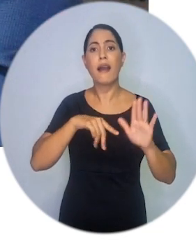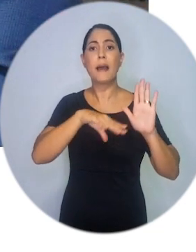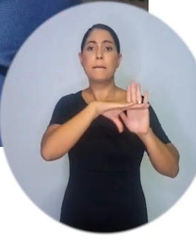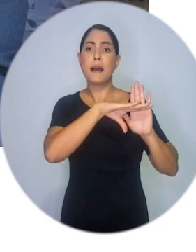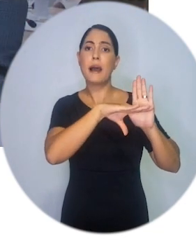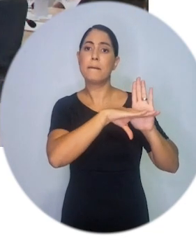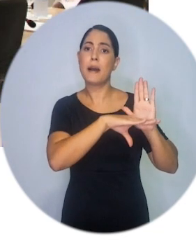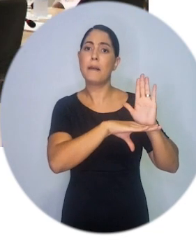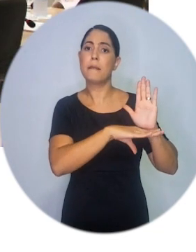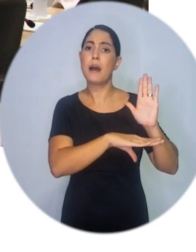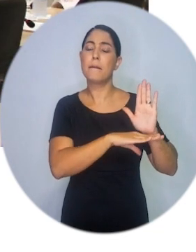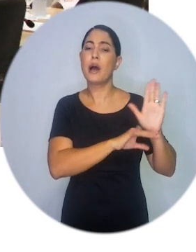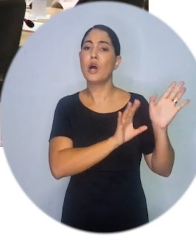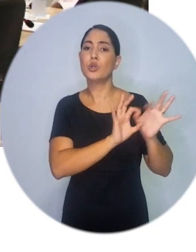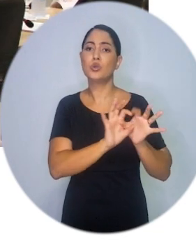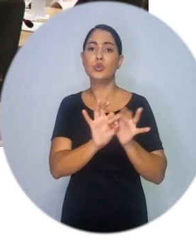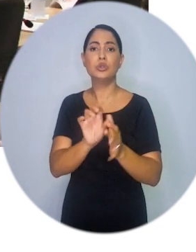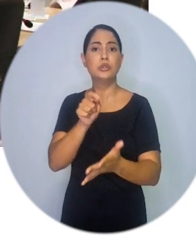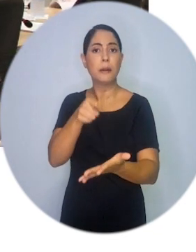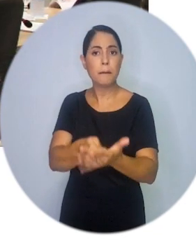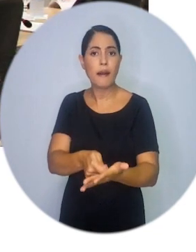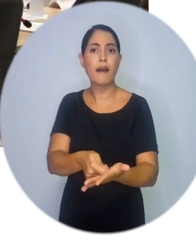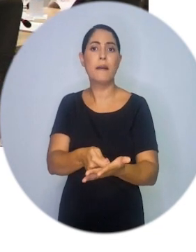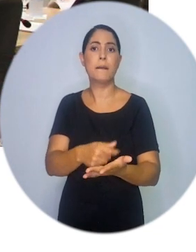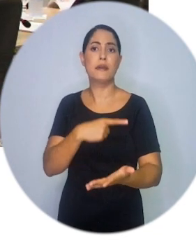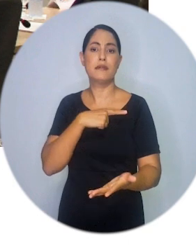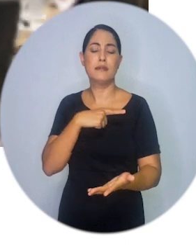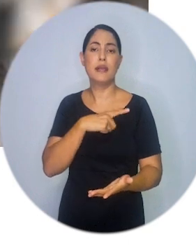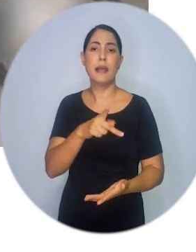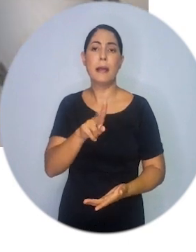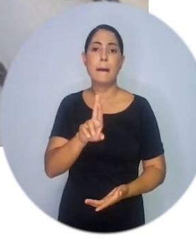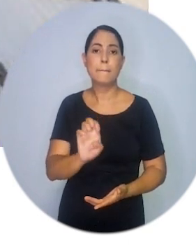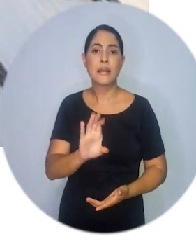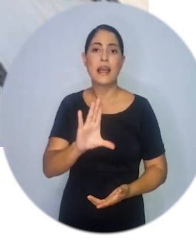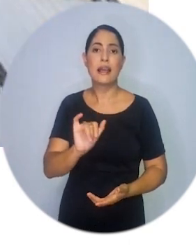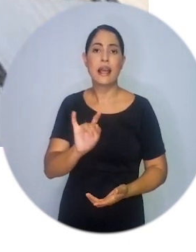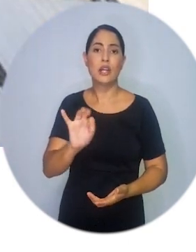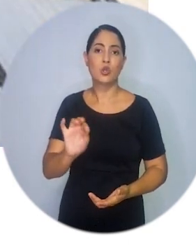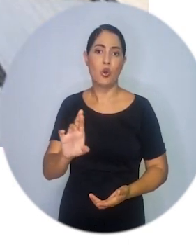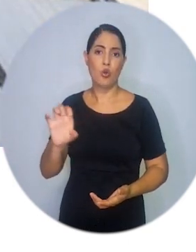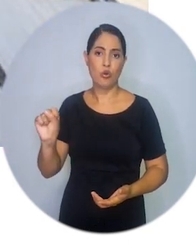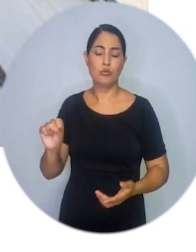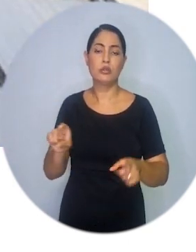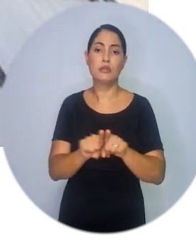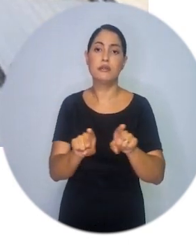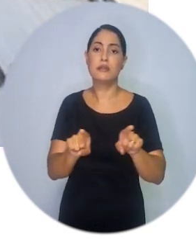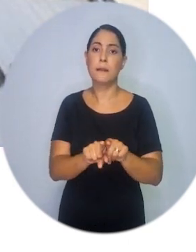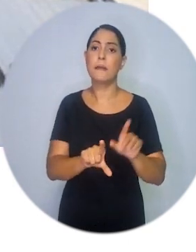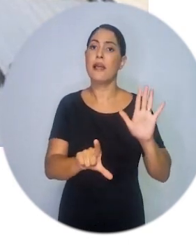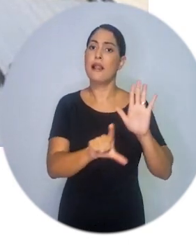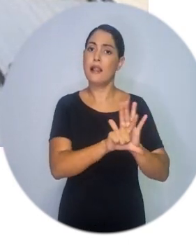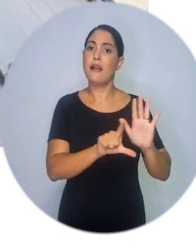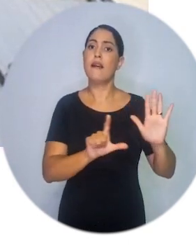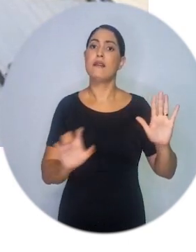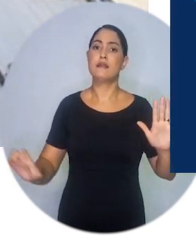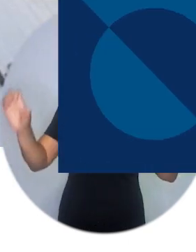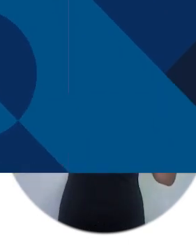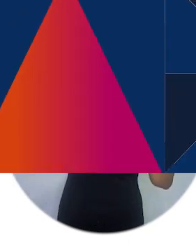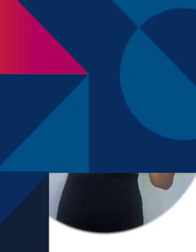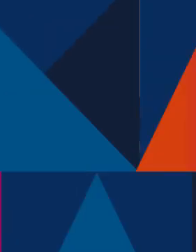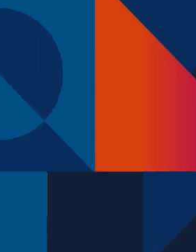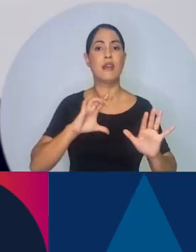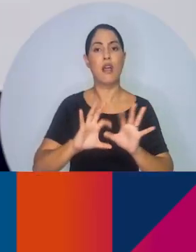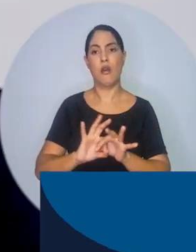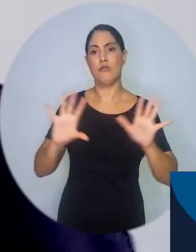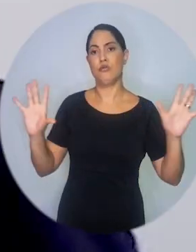esse procedimento de pagamento, né, de RPVs e precatórios, mas as legislações estaduais, elas